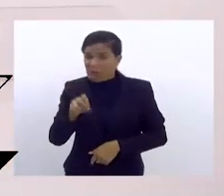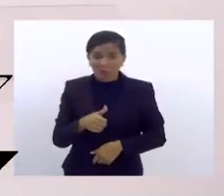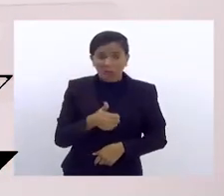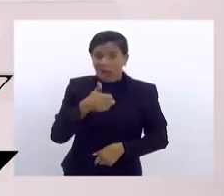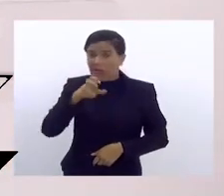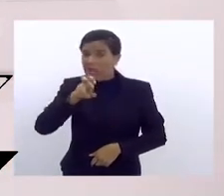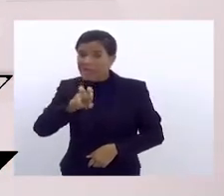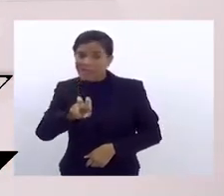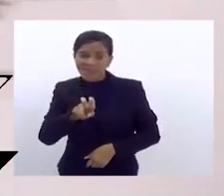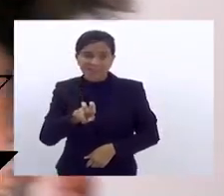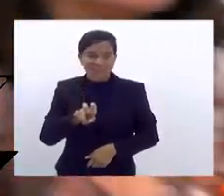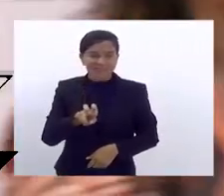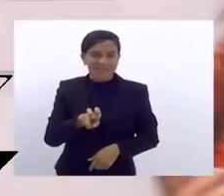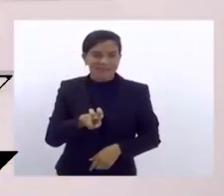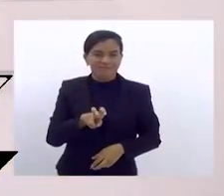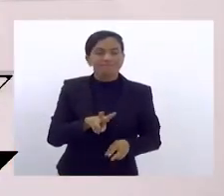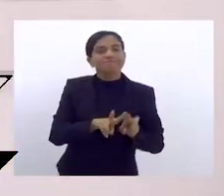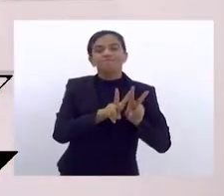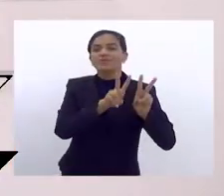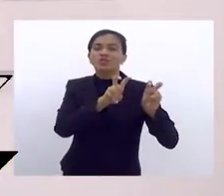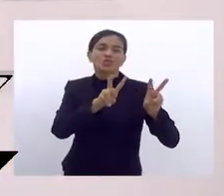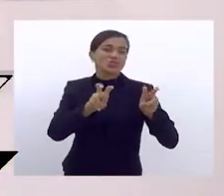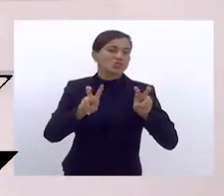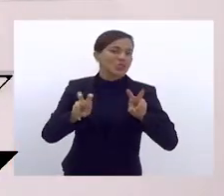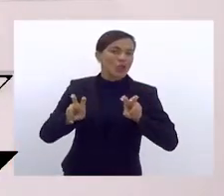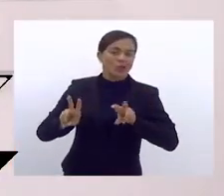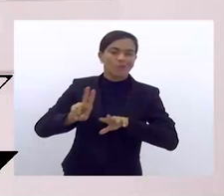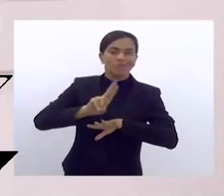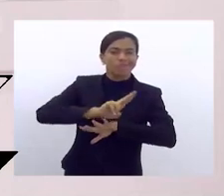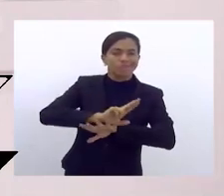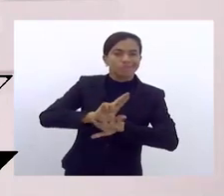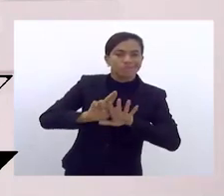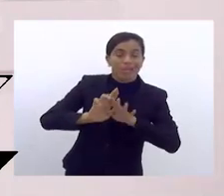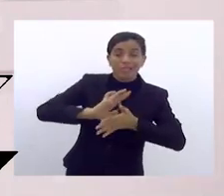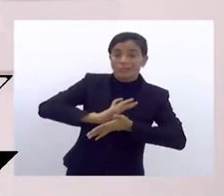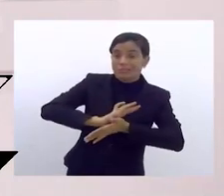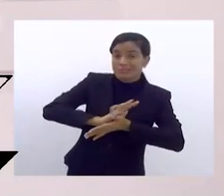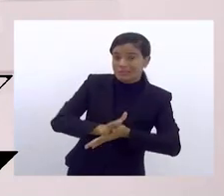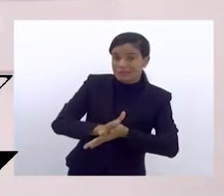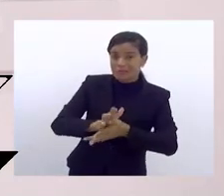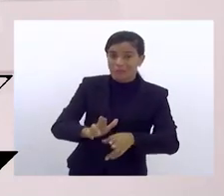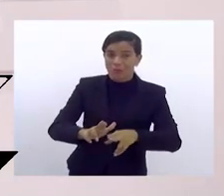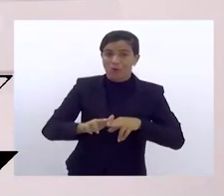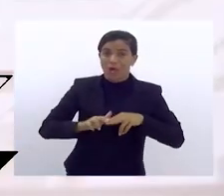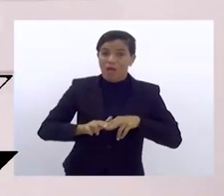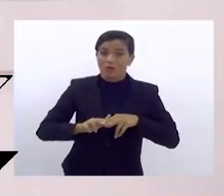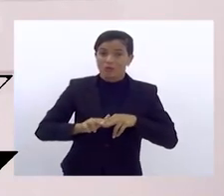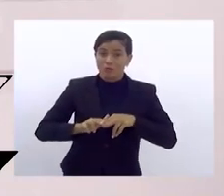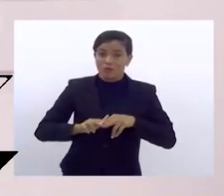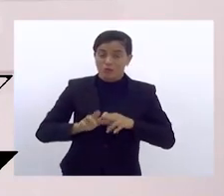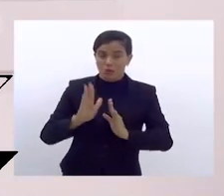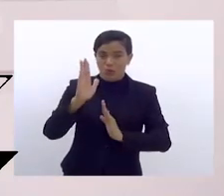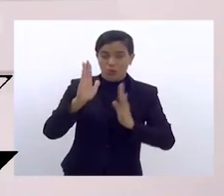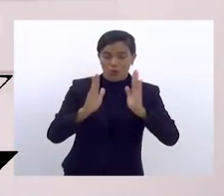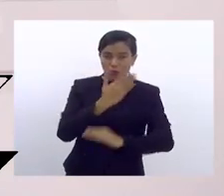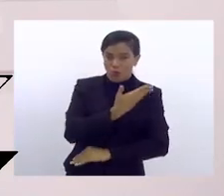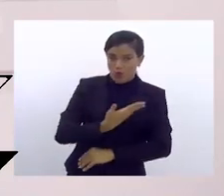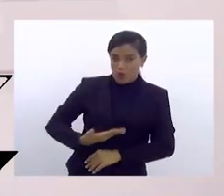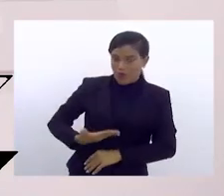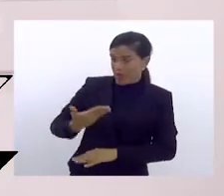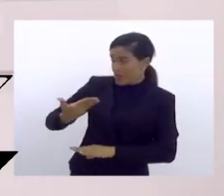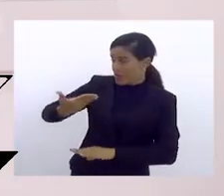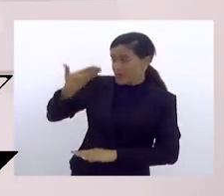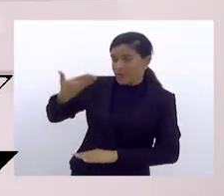sobre cada tema que a gente foi abordar a respeito de preconceito que foi ressaltado por conta do último desde o governo eu poderia